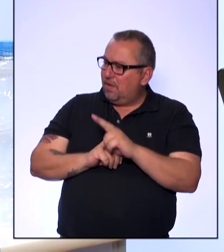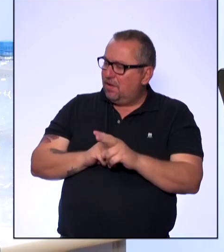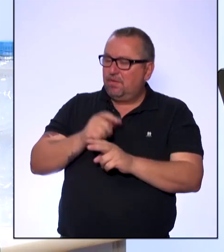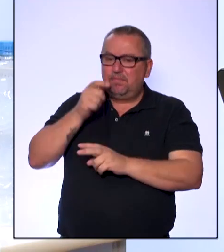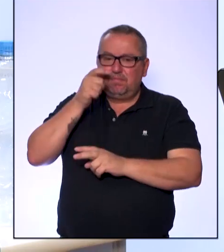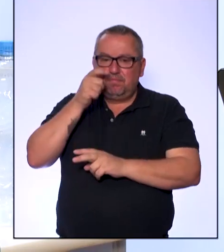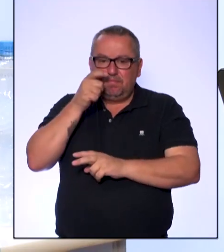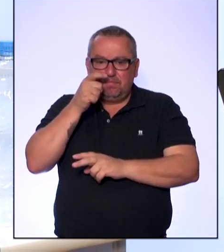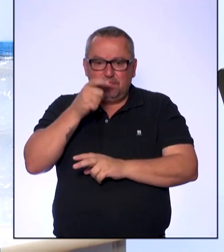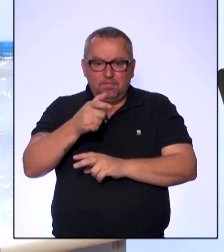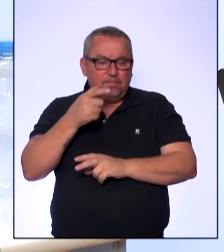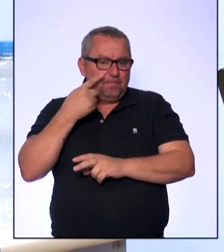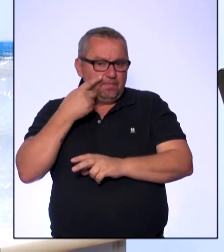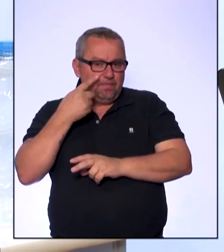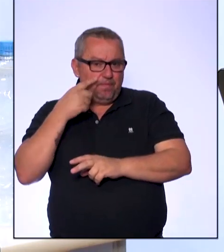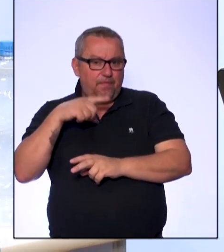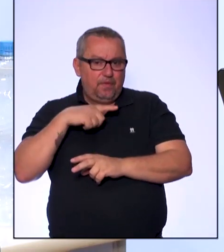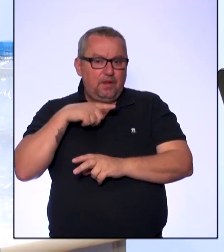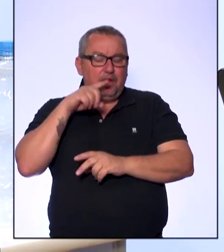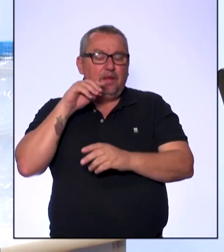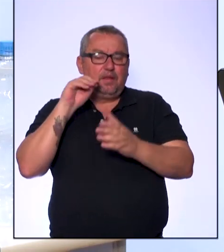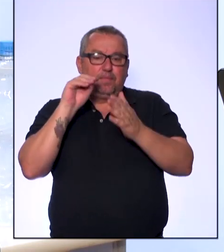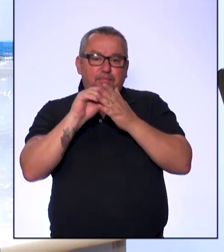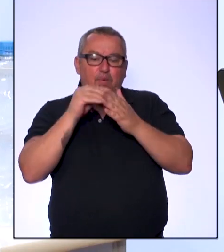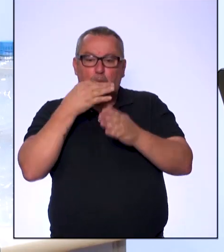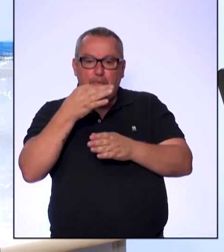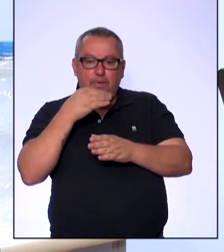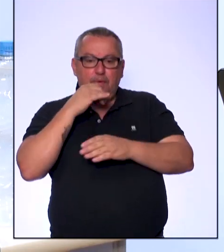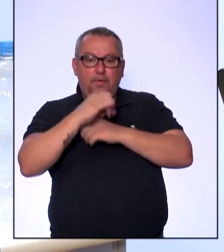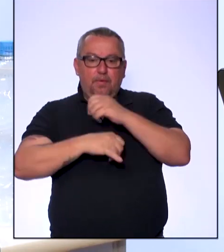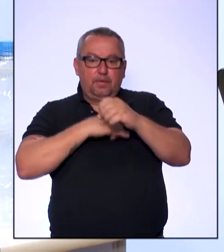temos aqui neste comentário na internet